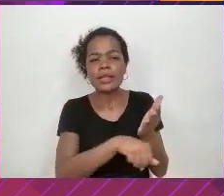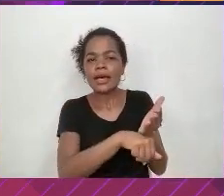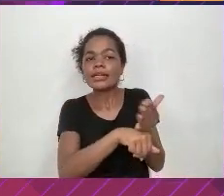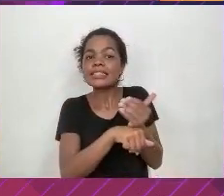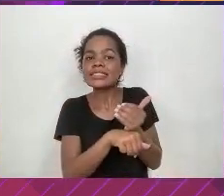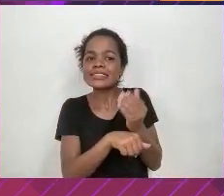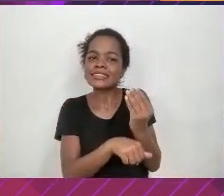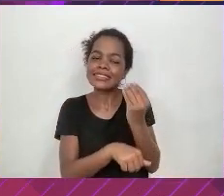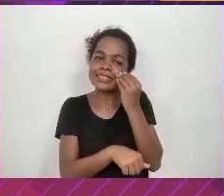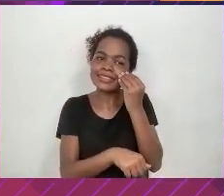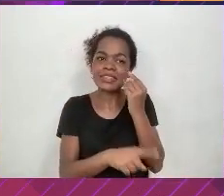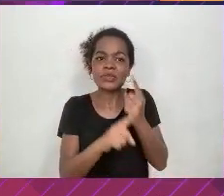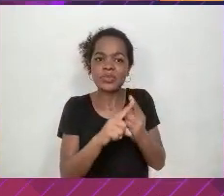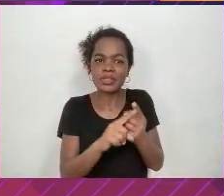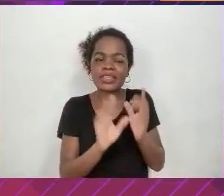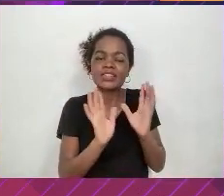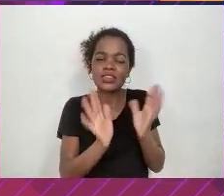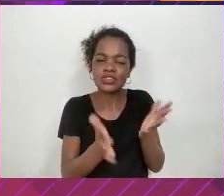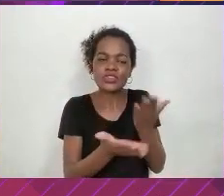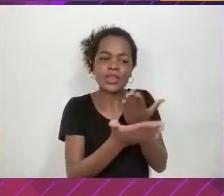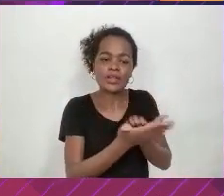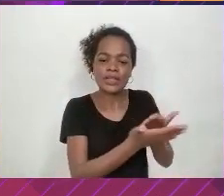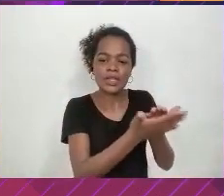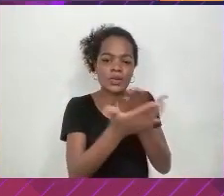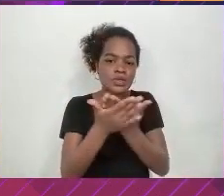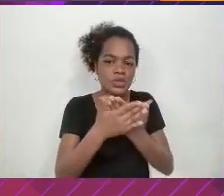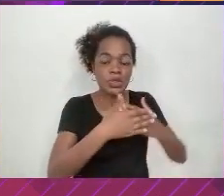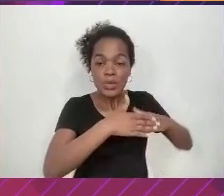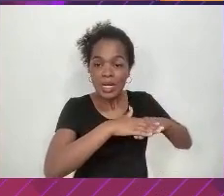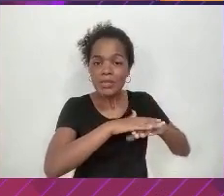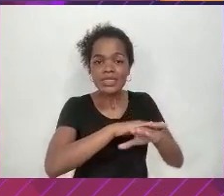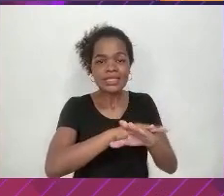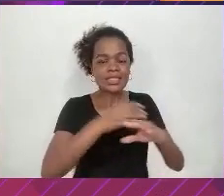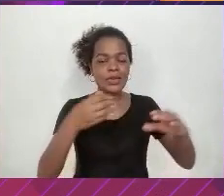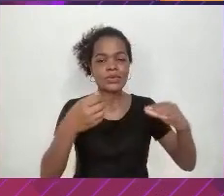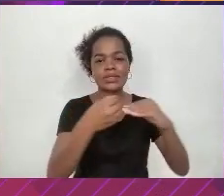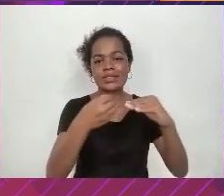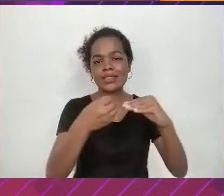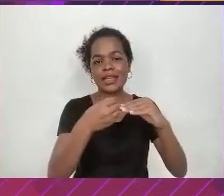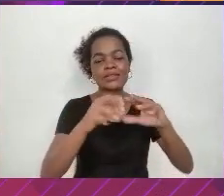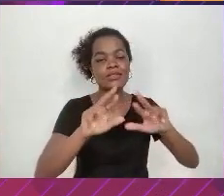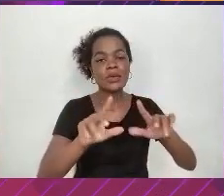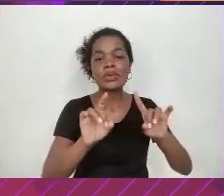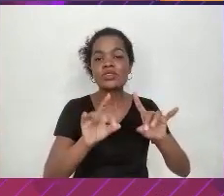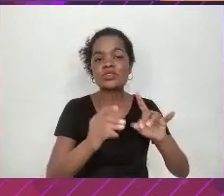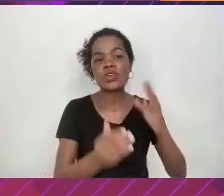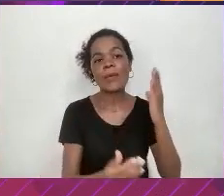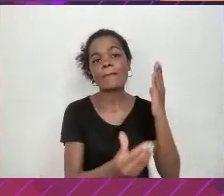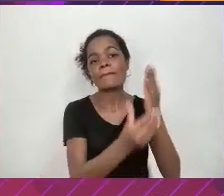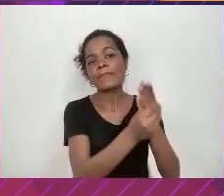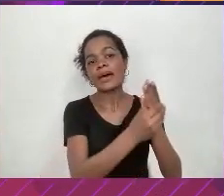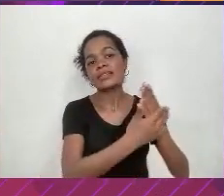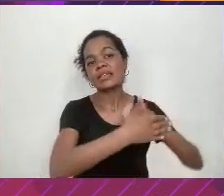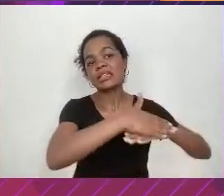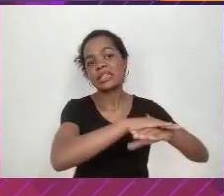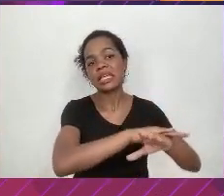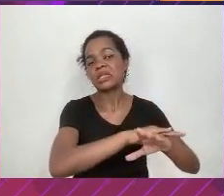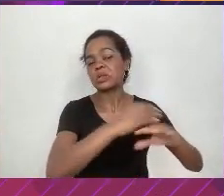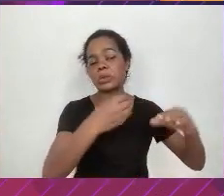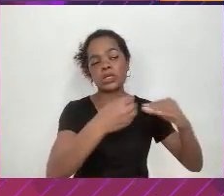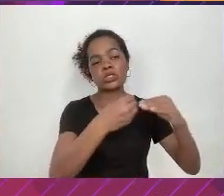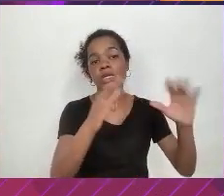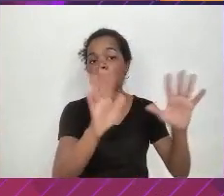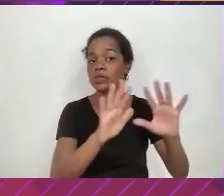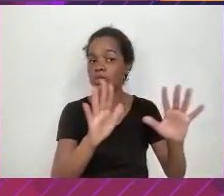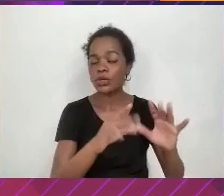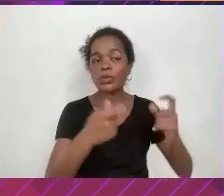Porque a gente tem os tratamentos para armazenamento desses dados. Eles não são simplesmente colocados em uma pasta dentro de um banco de dados. A gente tem que ter